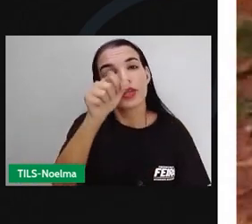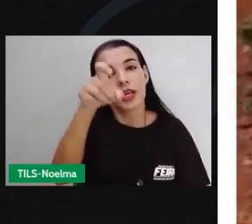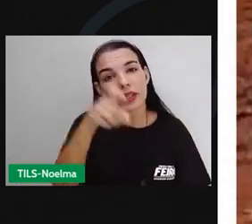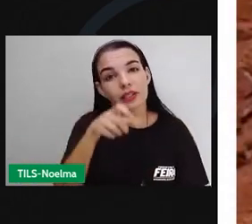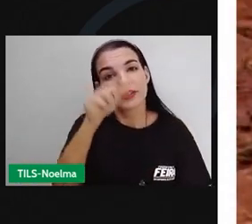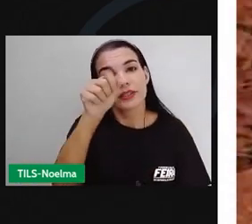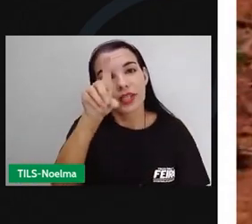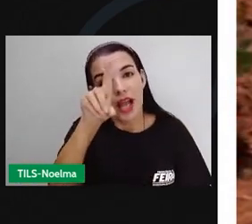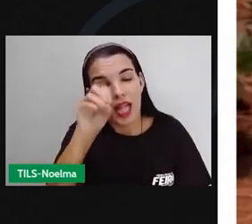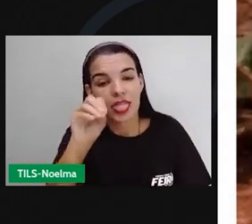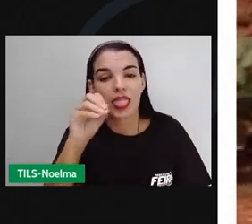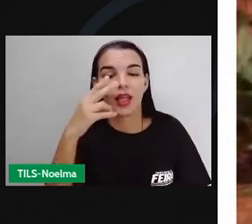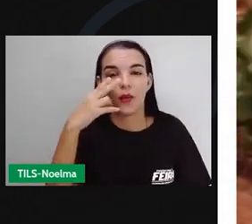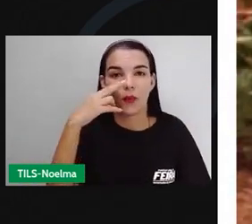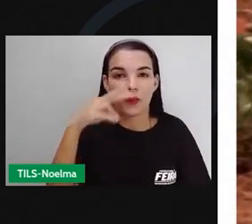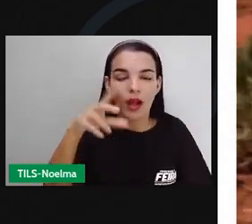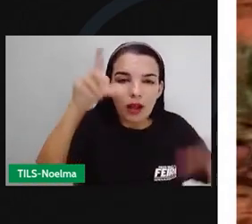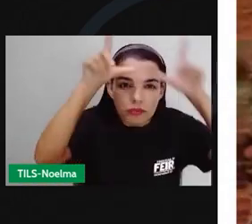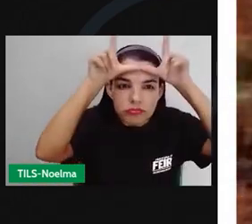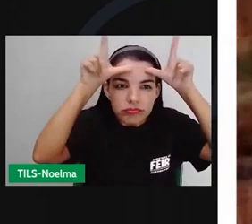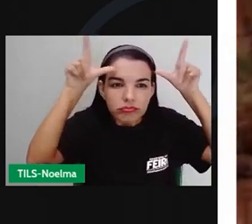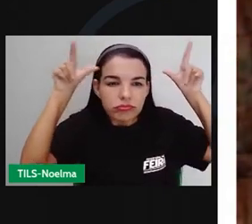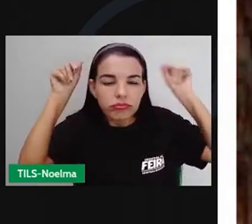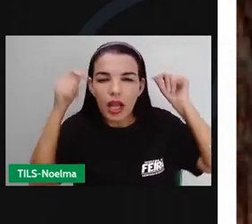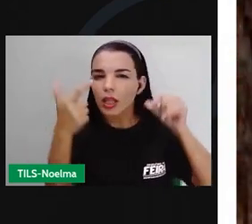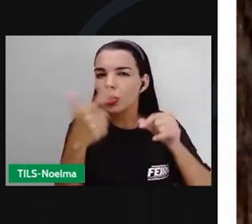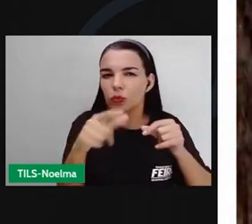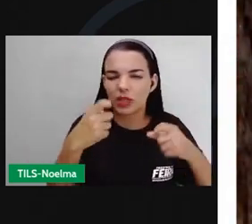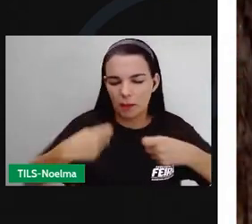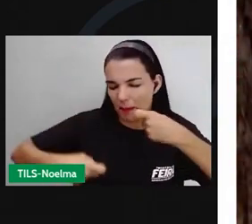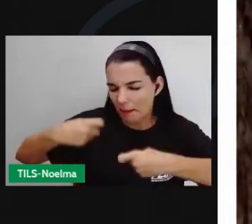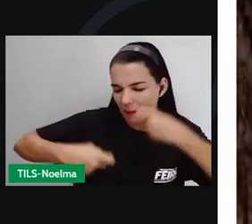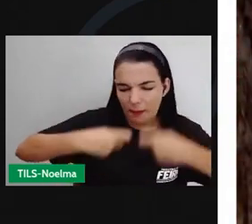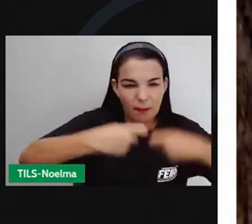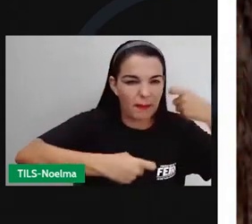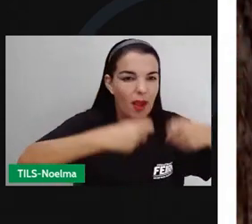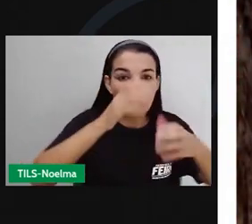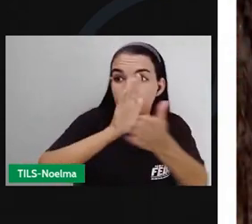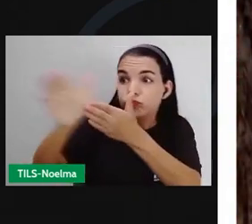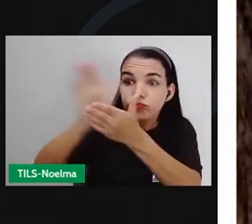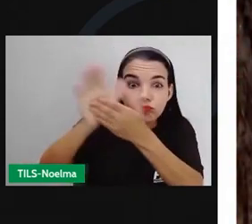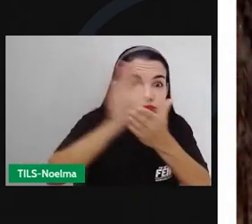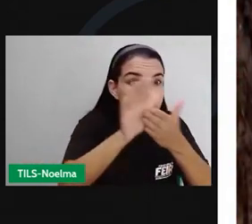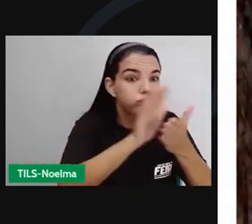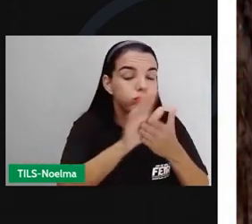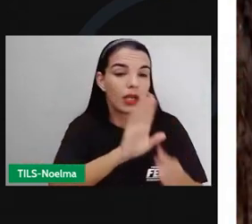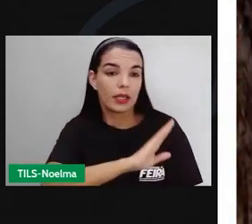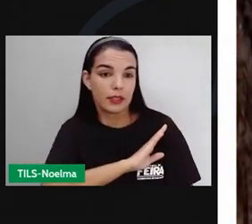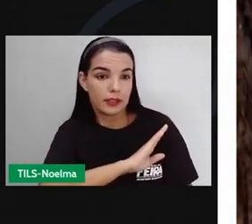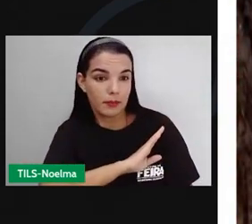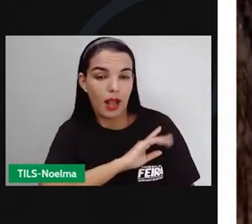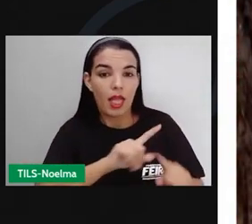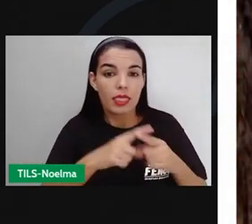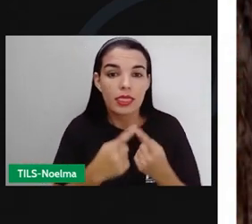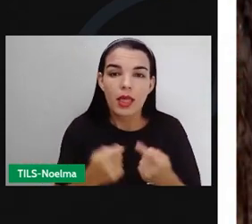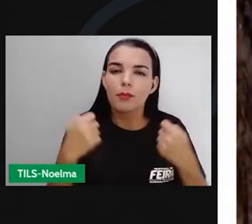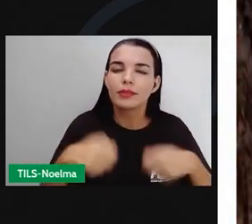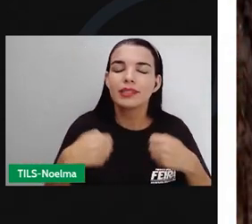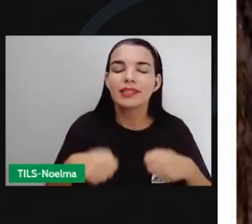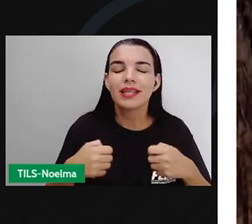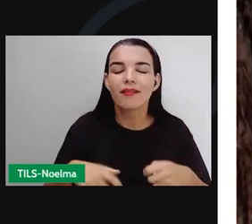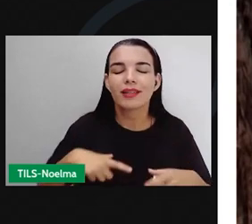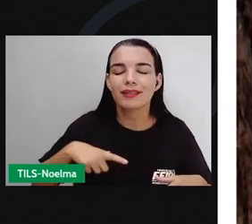Quando os cangaceiros não estavam em combate, perseguindo ou fugindo dos inimigos, tinham então de arranjar uma forma de se